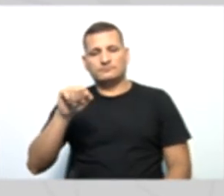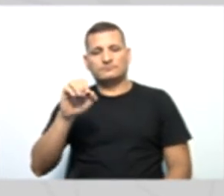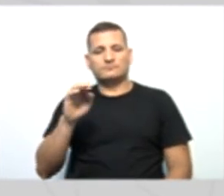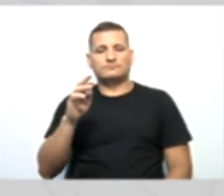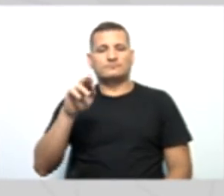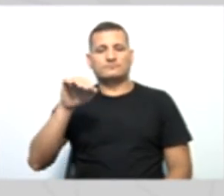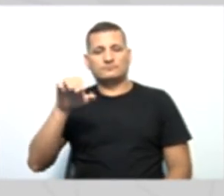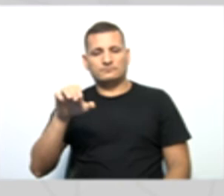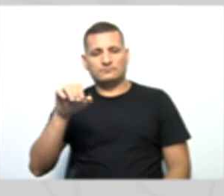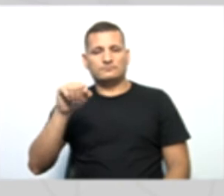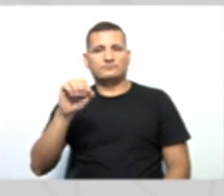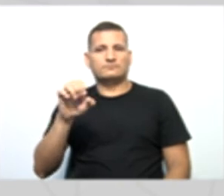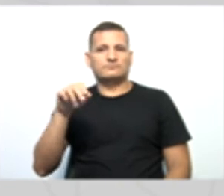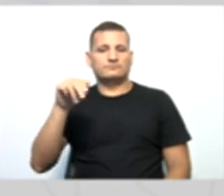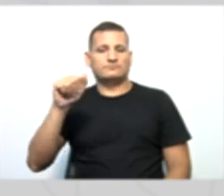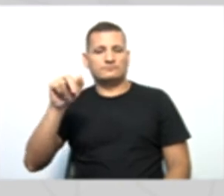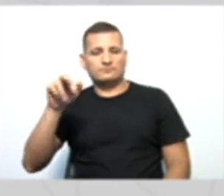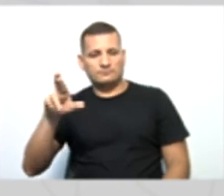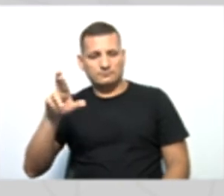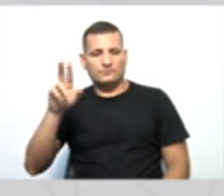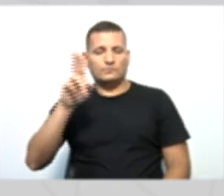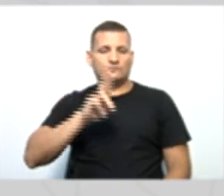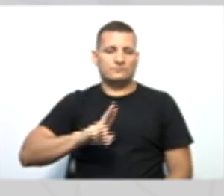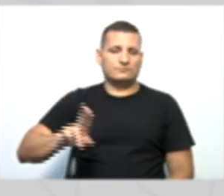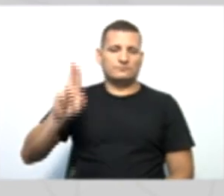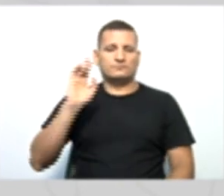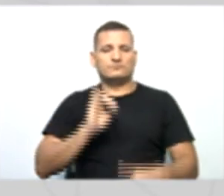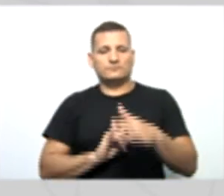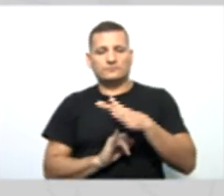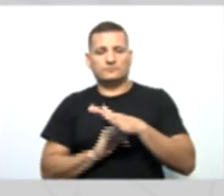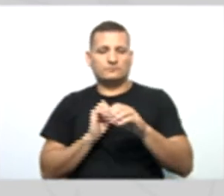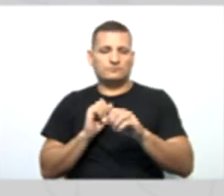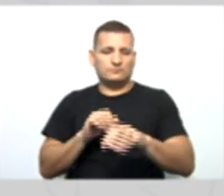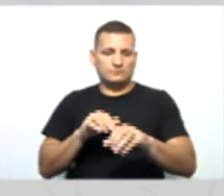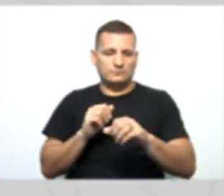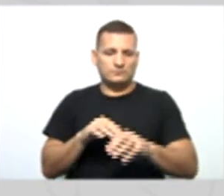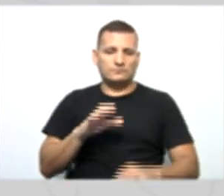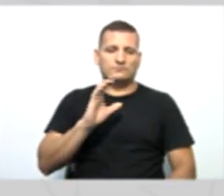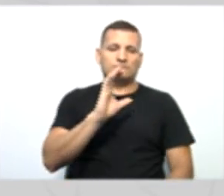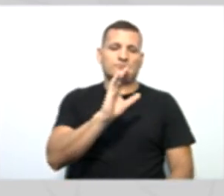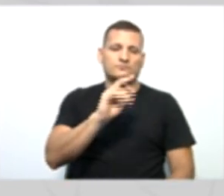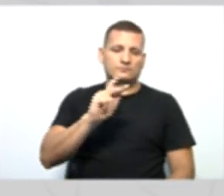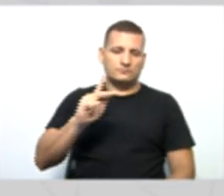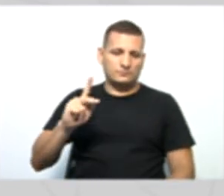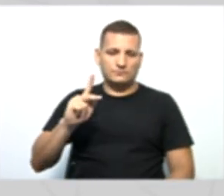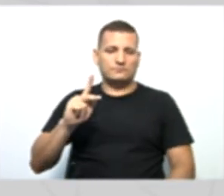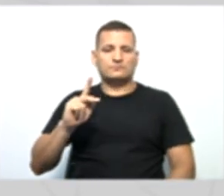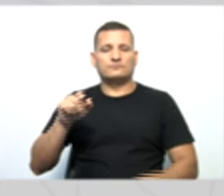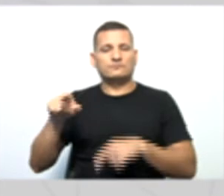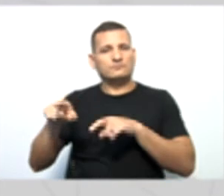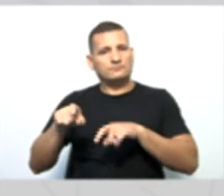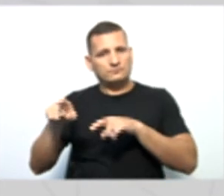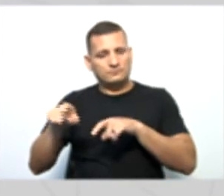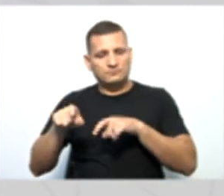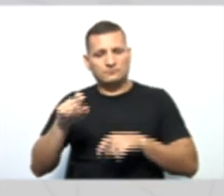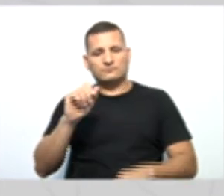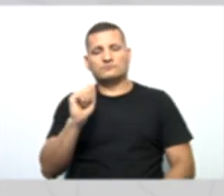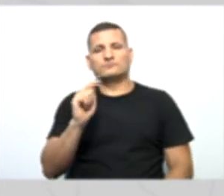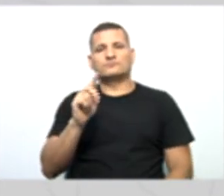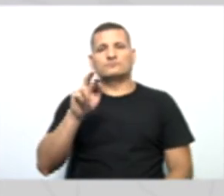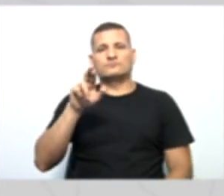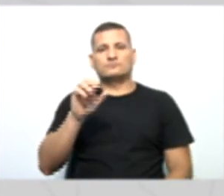Sebrae, Senar, universidades, institutos de educação, e a cooperativa que a gente incluiu foi